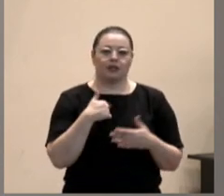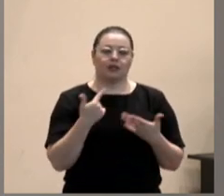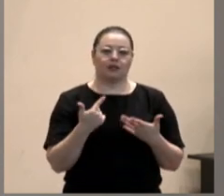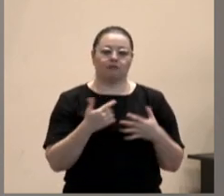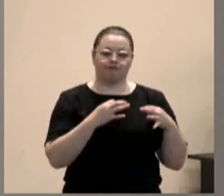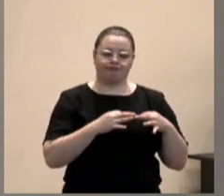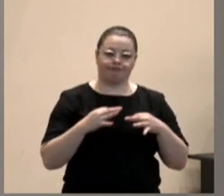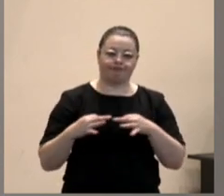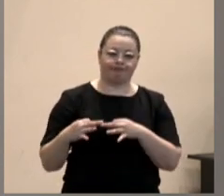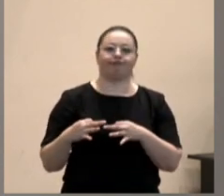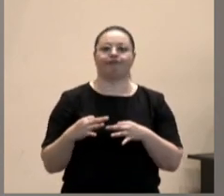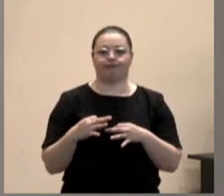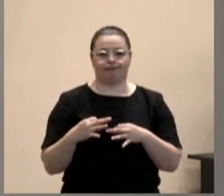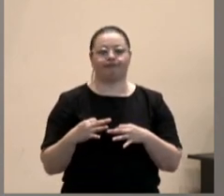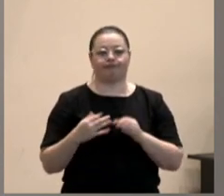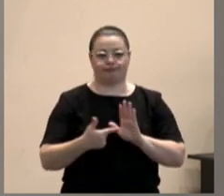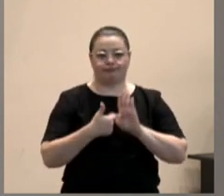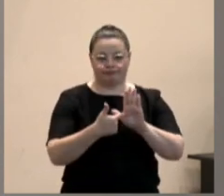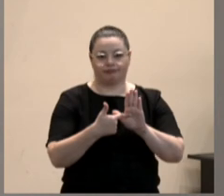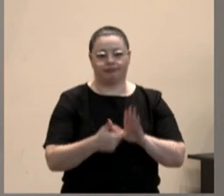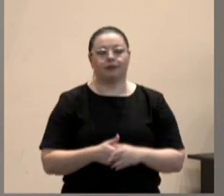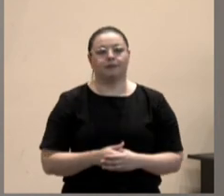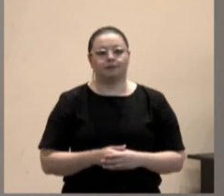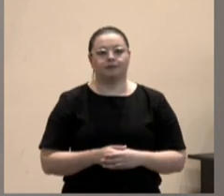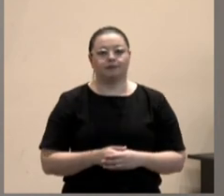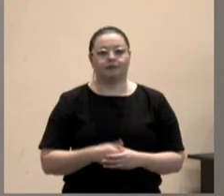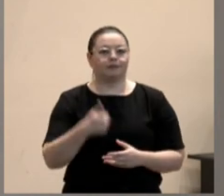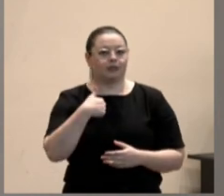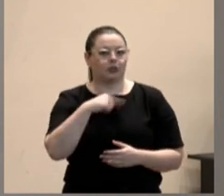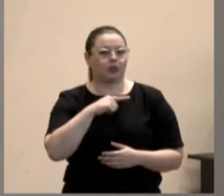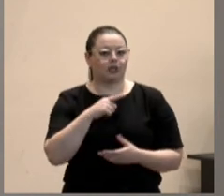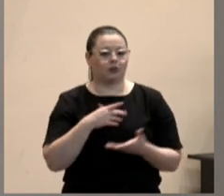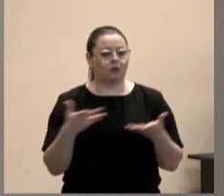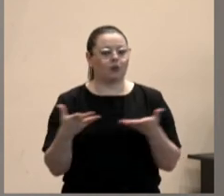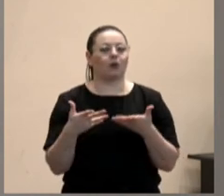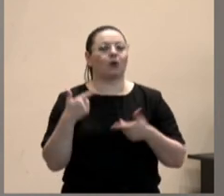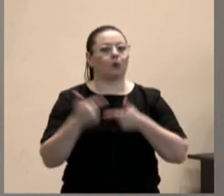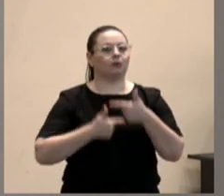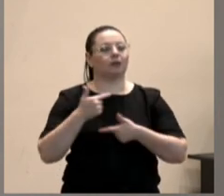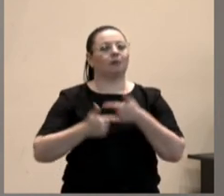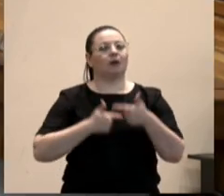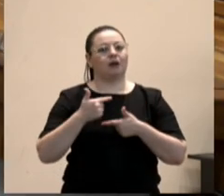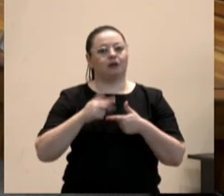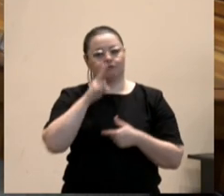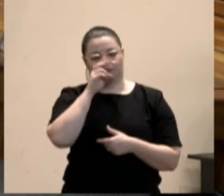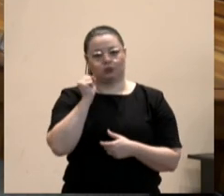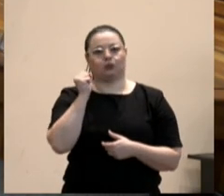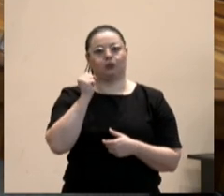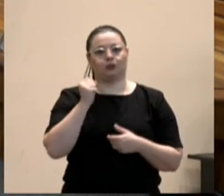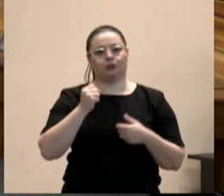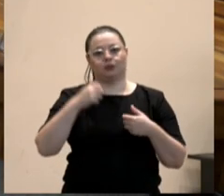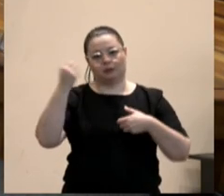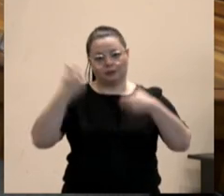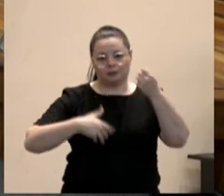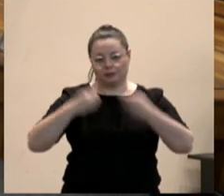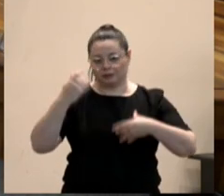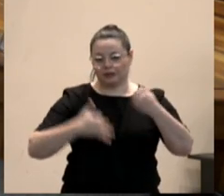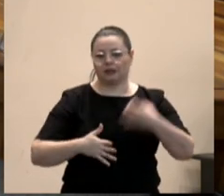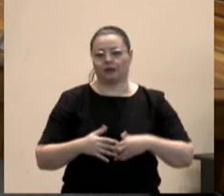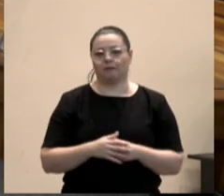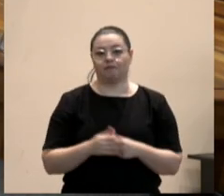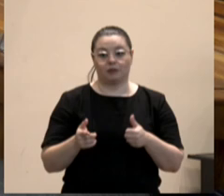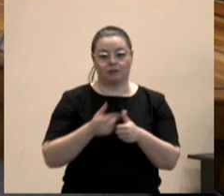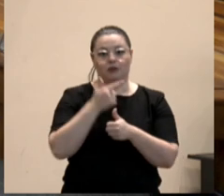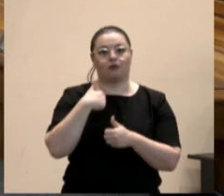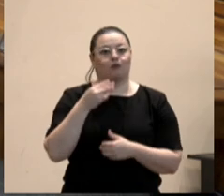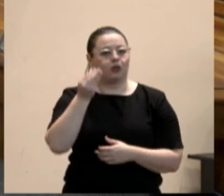de disposição, porque eu tenho uma longa tarefa aqui para cumprir. Primeiro eu vou tentar